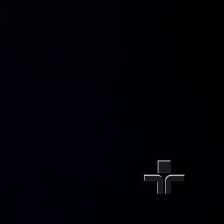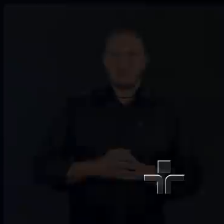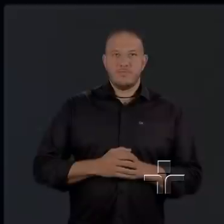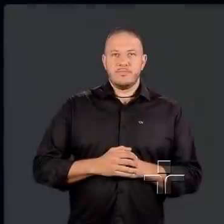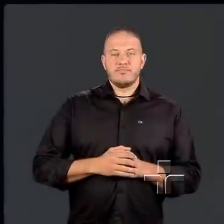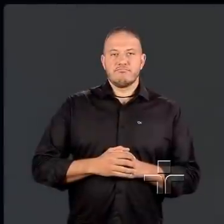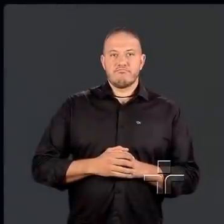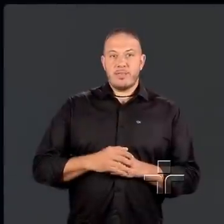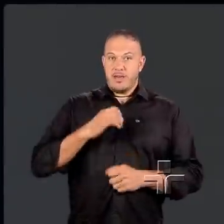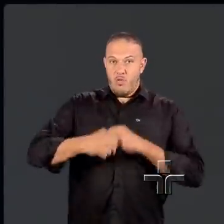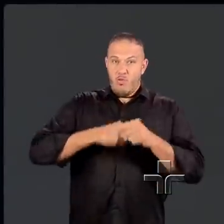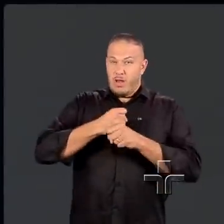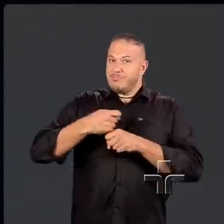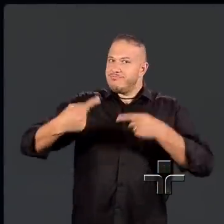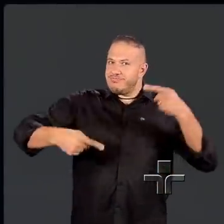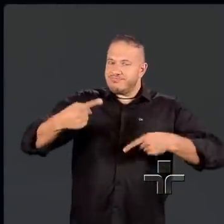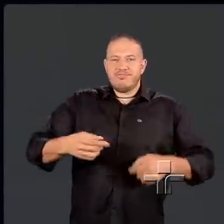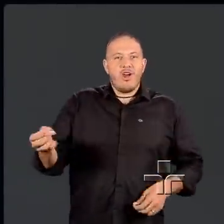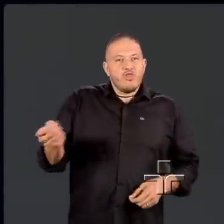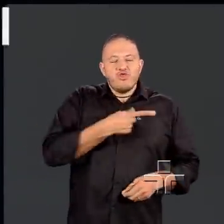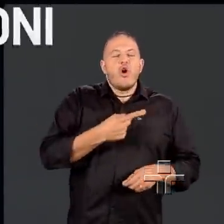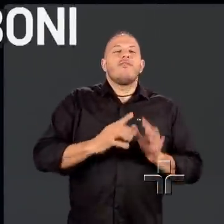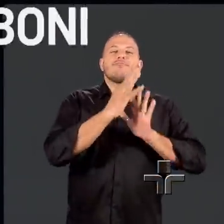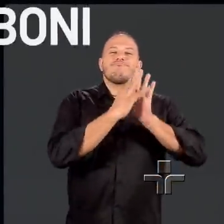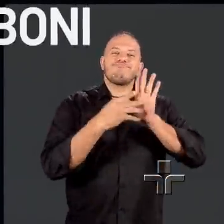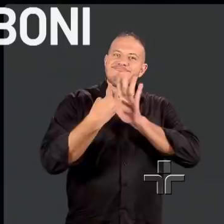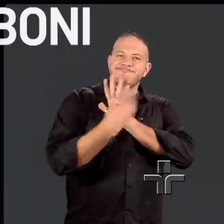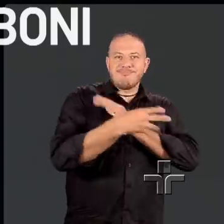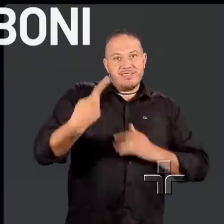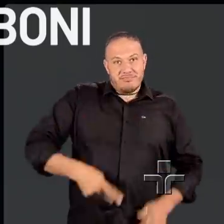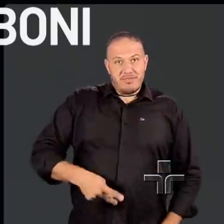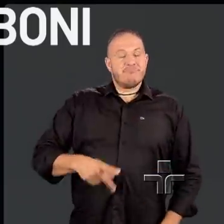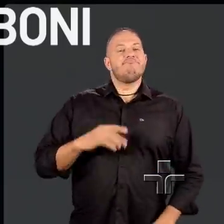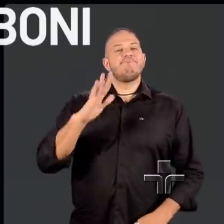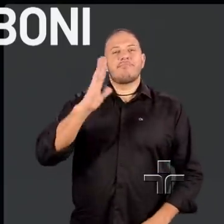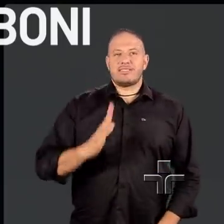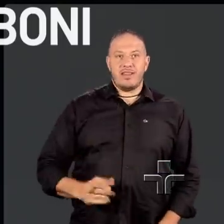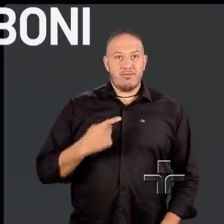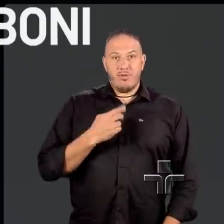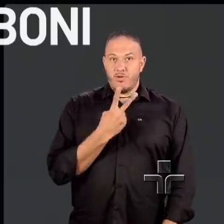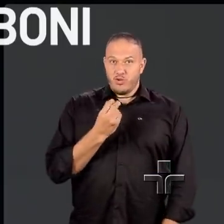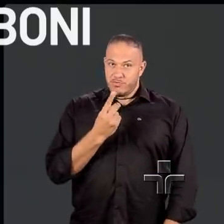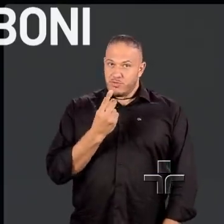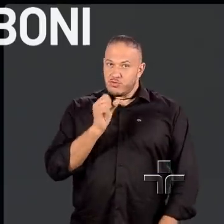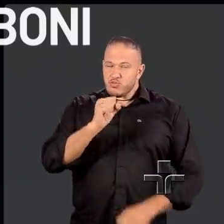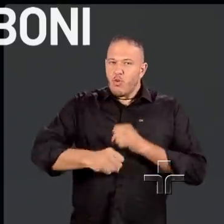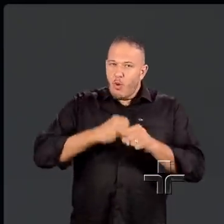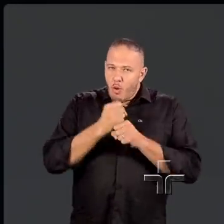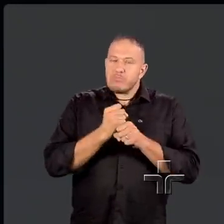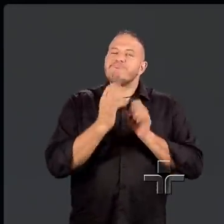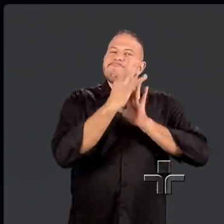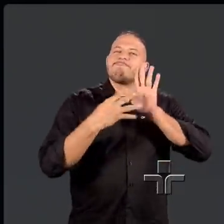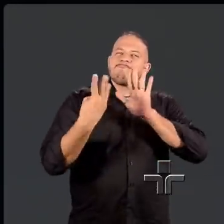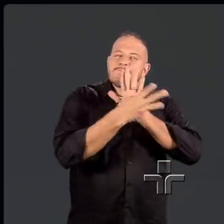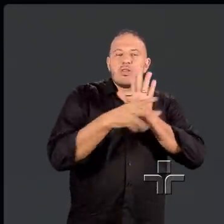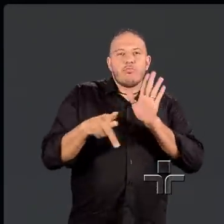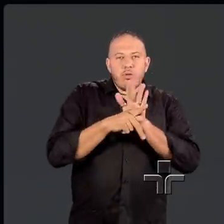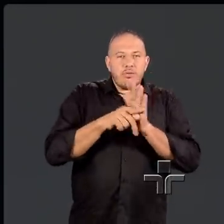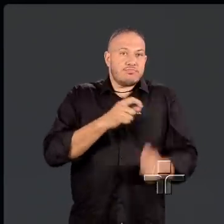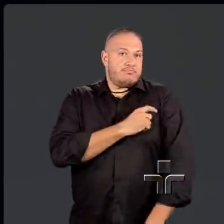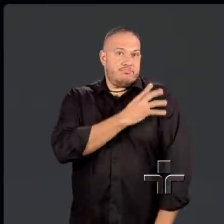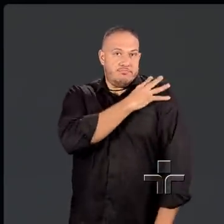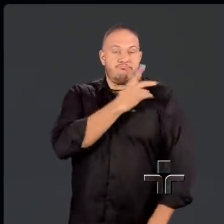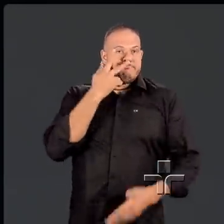Um ano de debates e novas diretrizes para a educação brasileira. Em 2018, a Base Nacional Comum Curricular do Ensino Médio